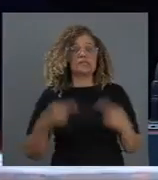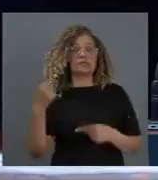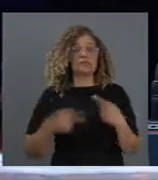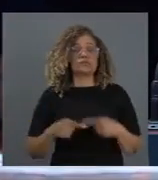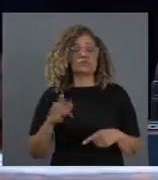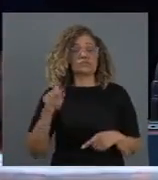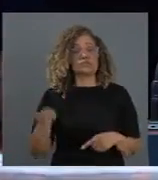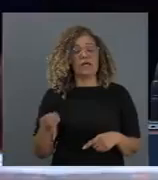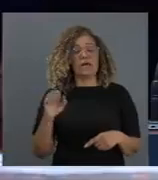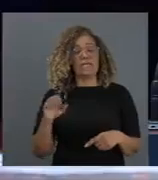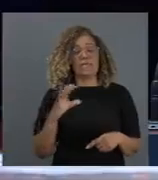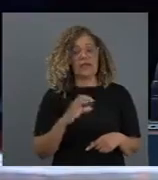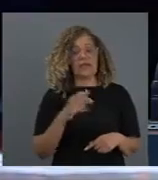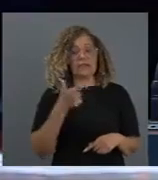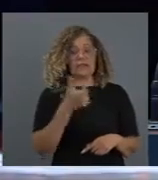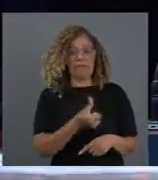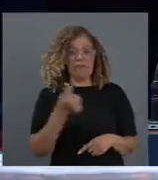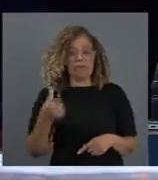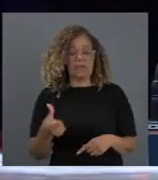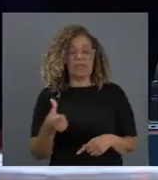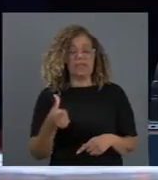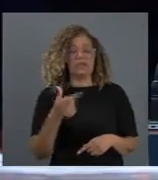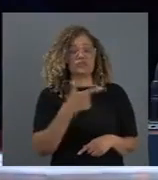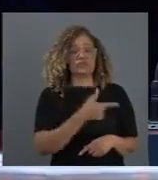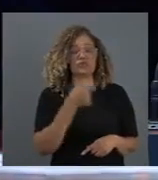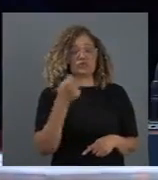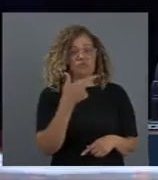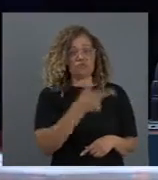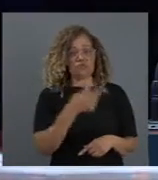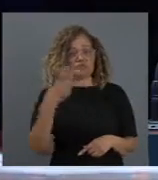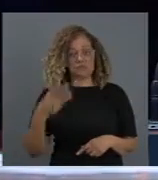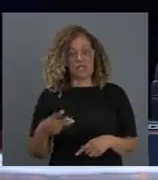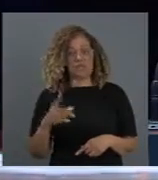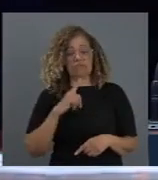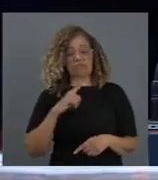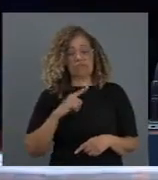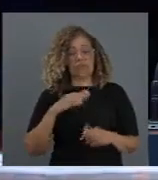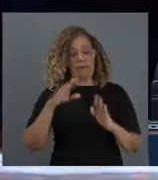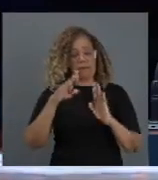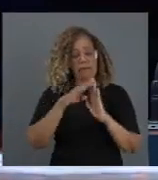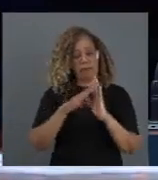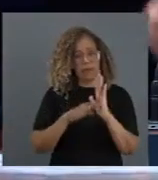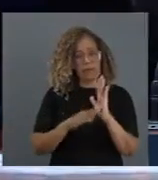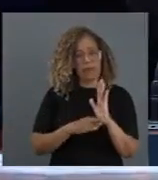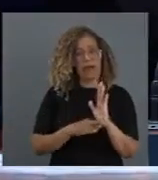PEC 66 de 2023, que estabelece medidas